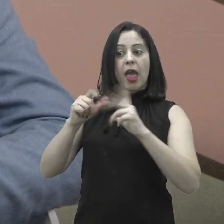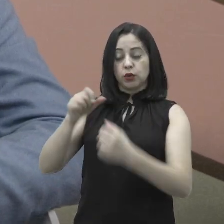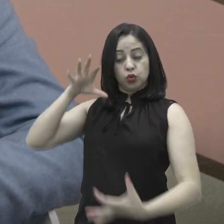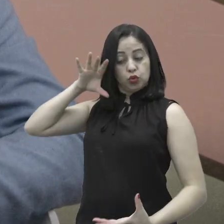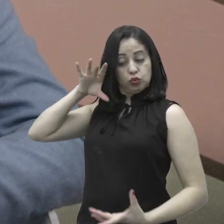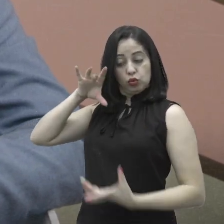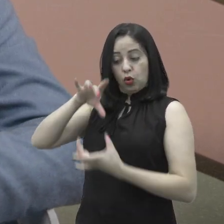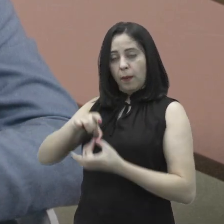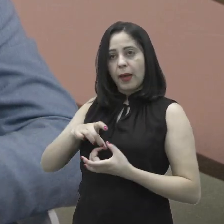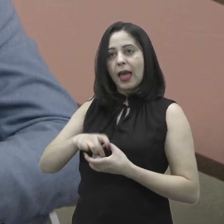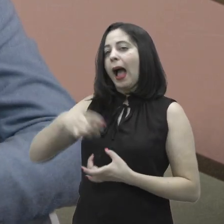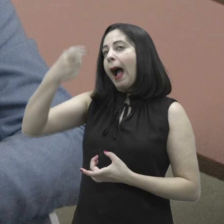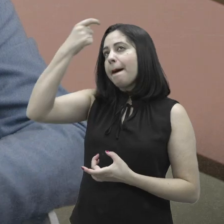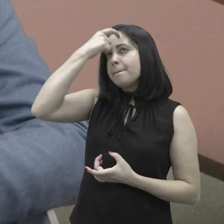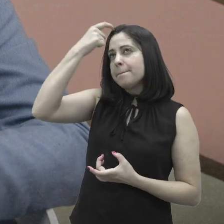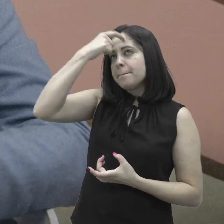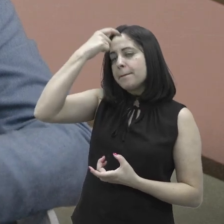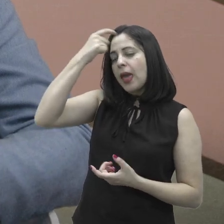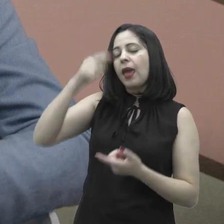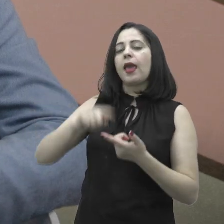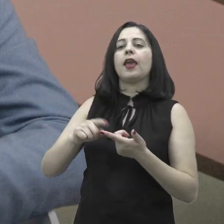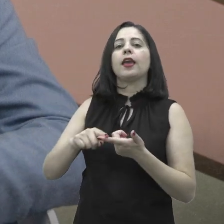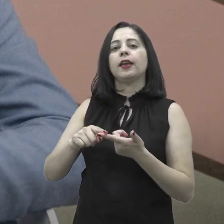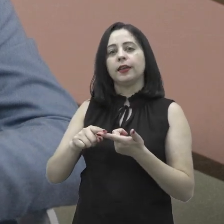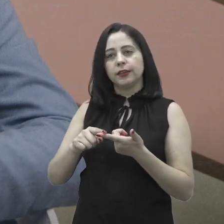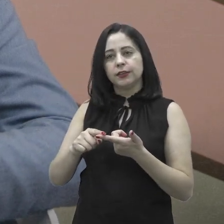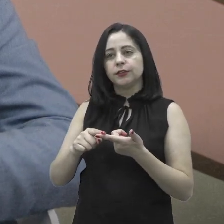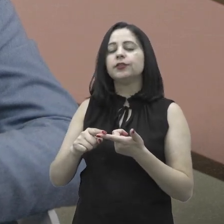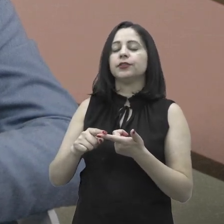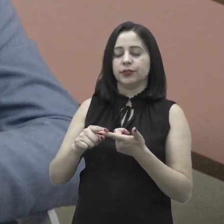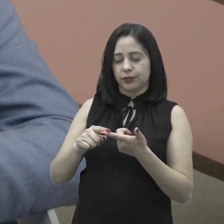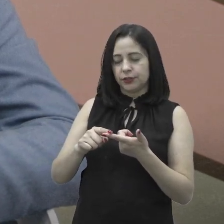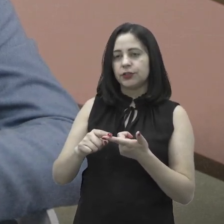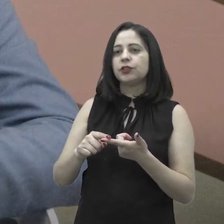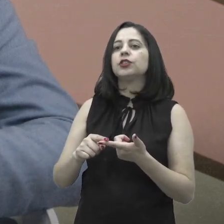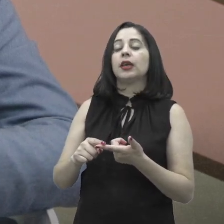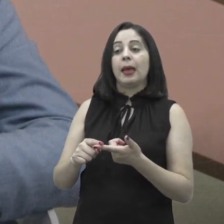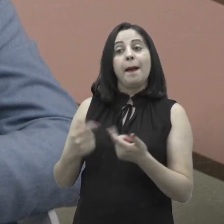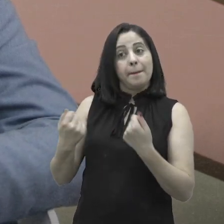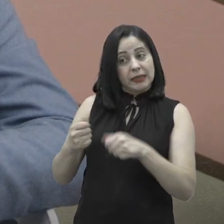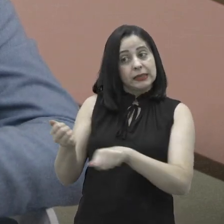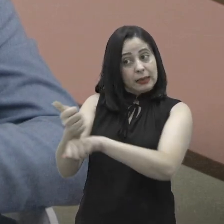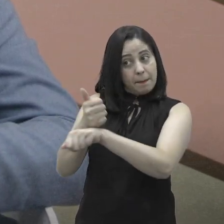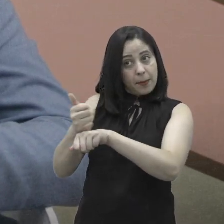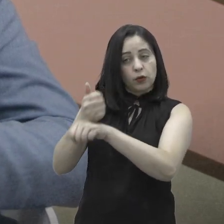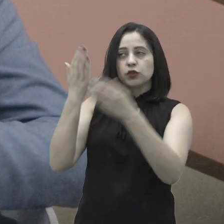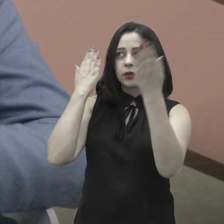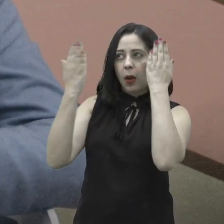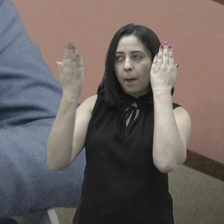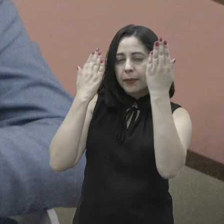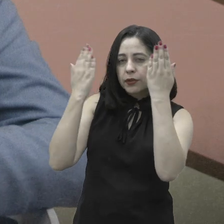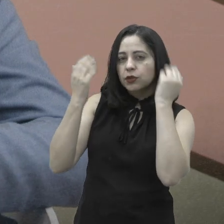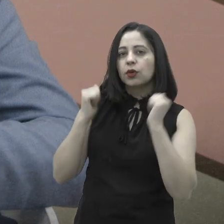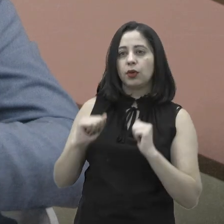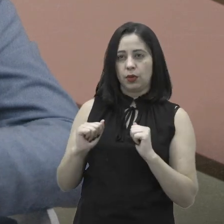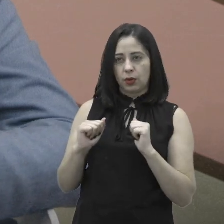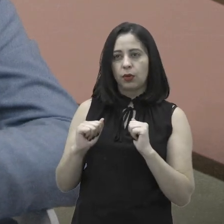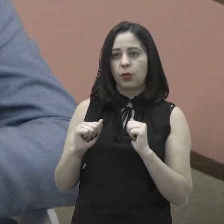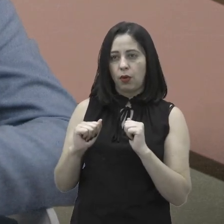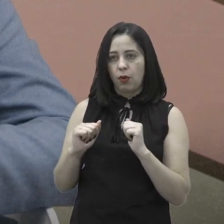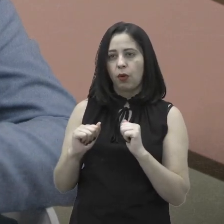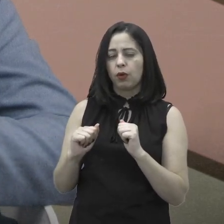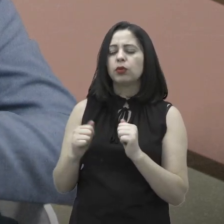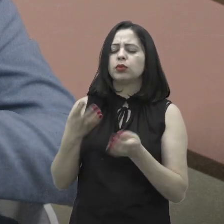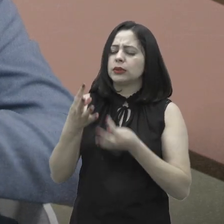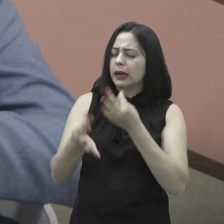parte emocional. Então, sim, o psicólogo também é muito importante para poder acompanhar esses pacientes. Muitas vezes tem os estigmas da